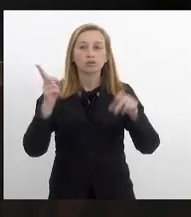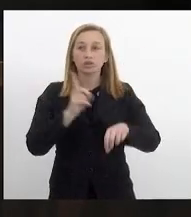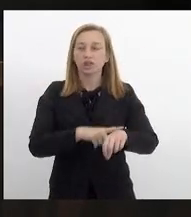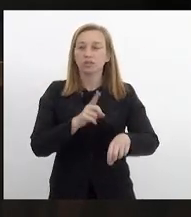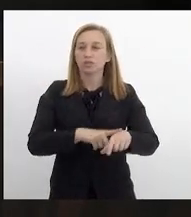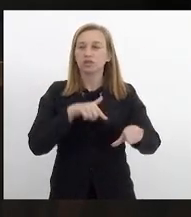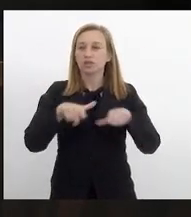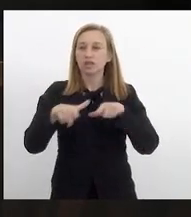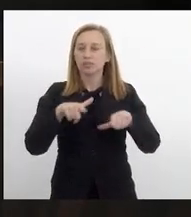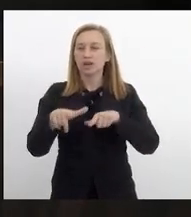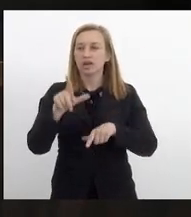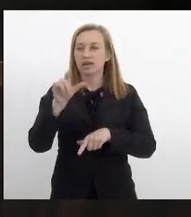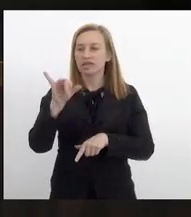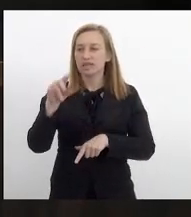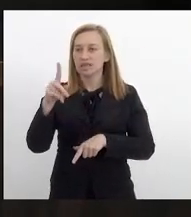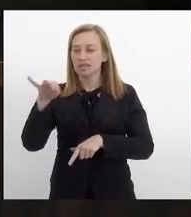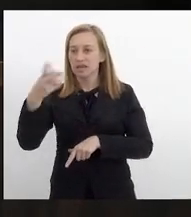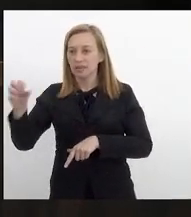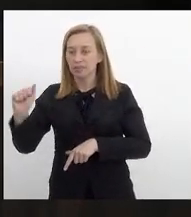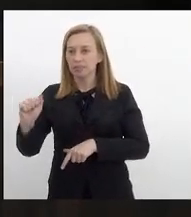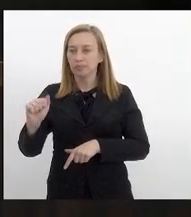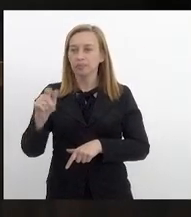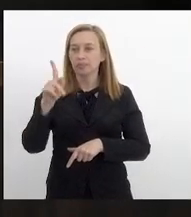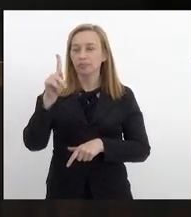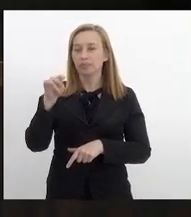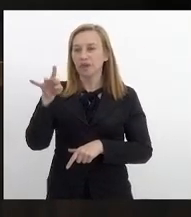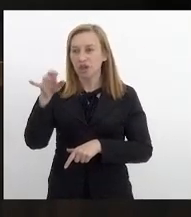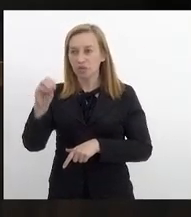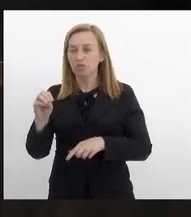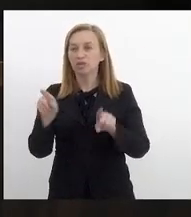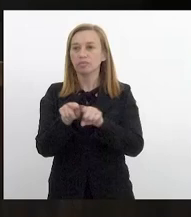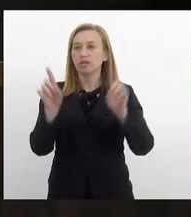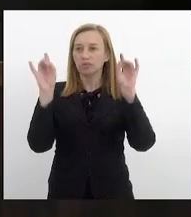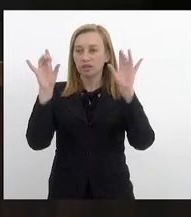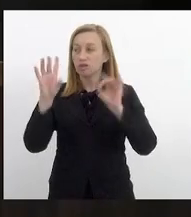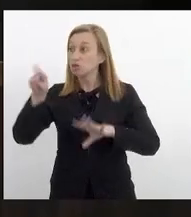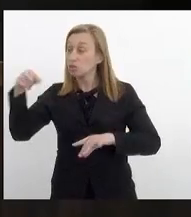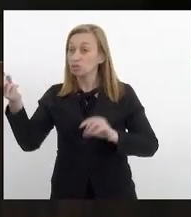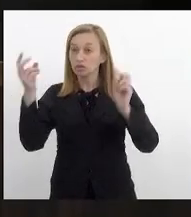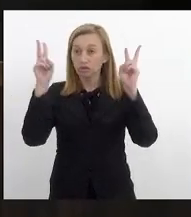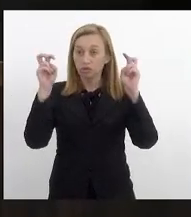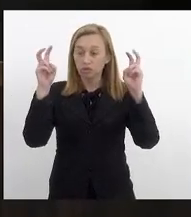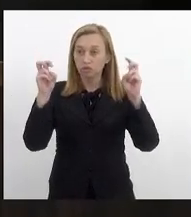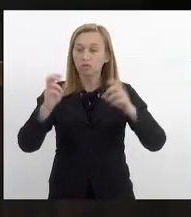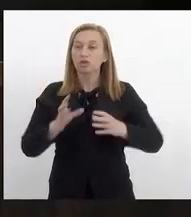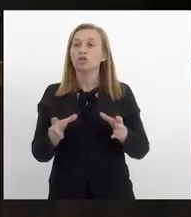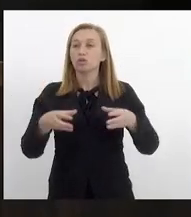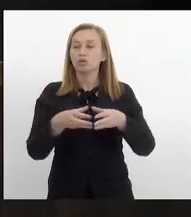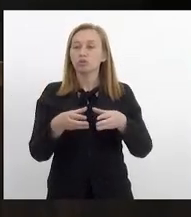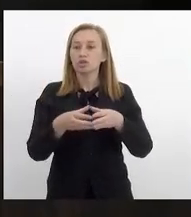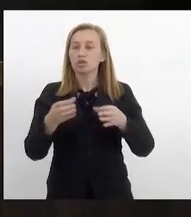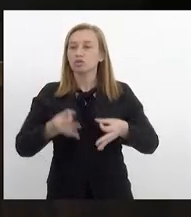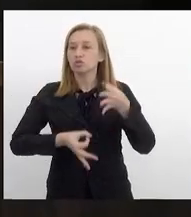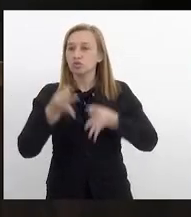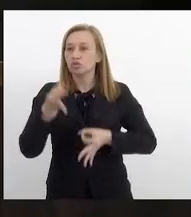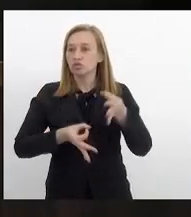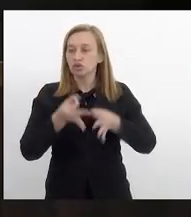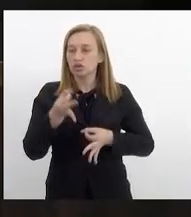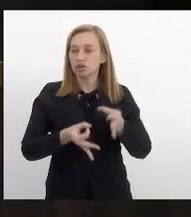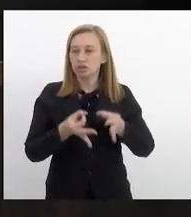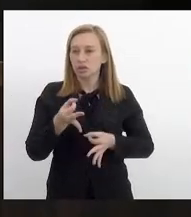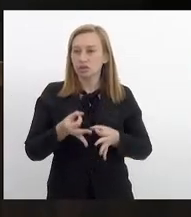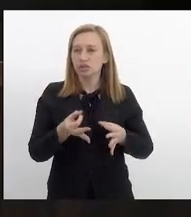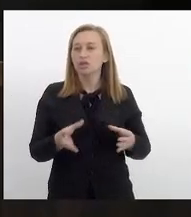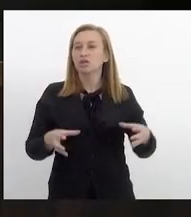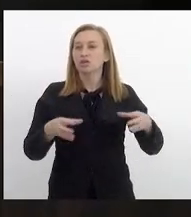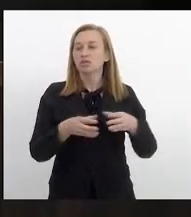a licença prêmio e a licença especial da outras providências. Pendente de pareceres das comissões de Constituição e Justiça, de Legislação Constitucional Complementar